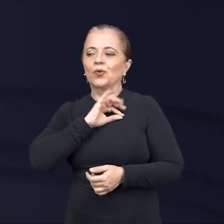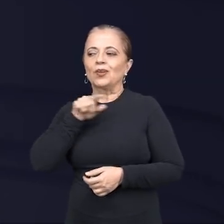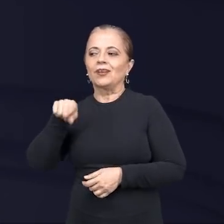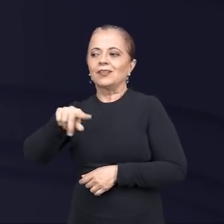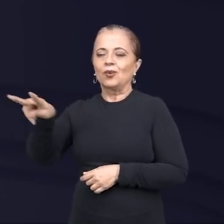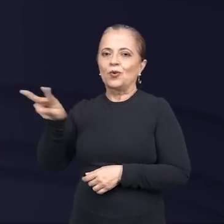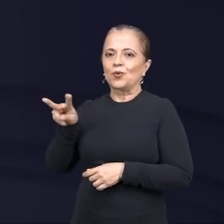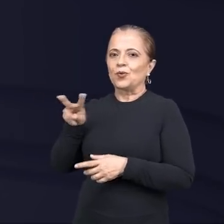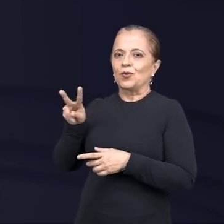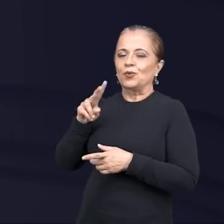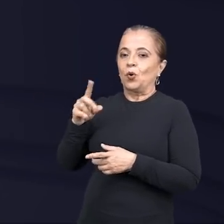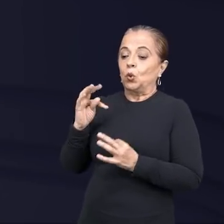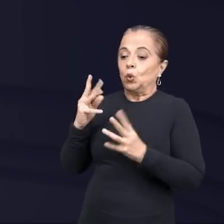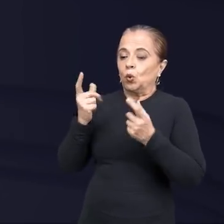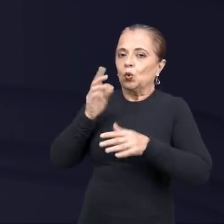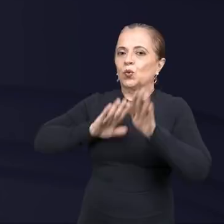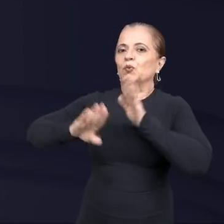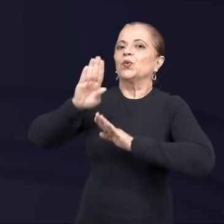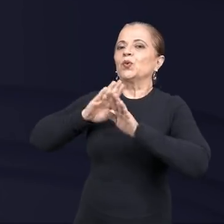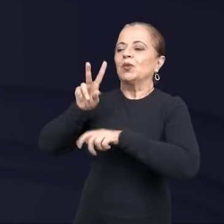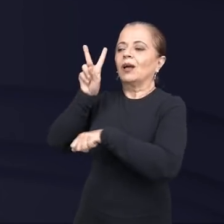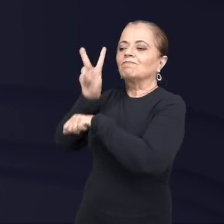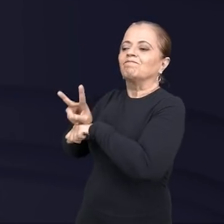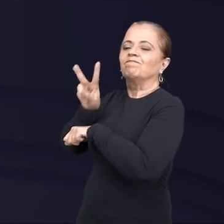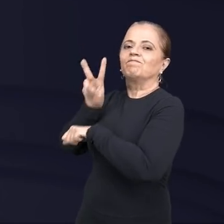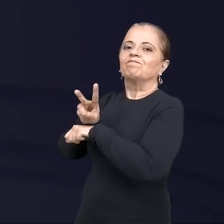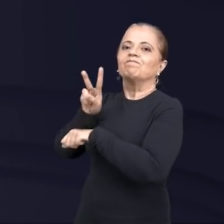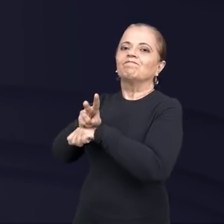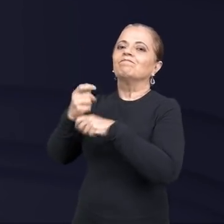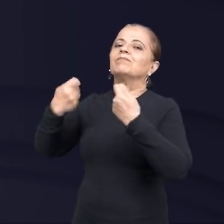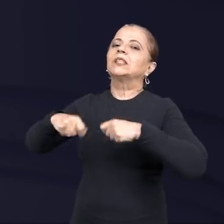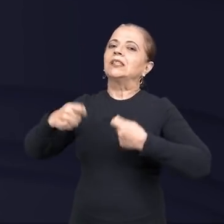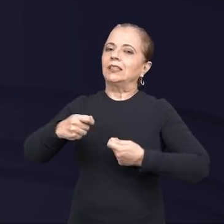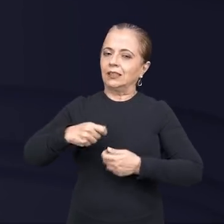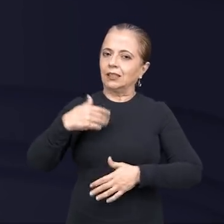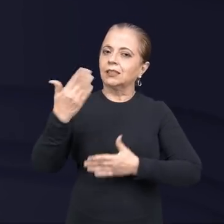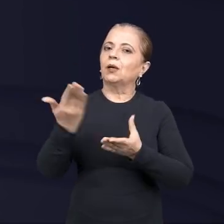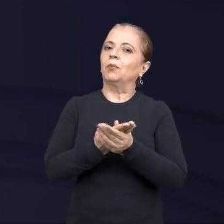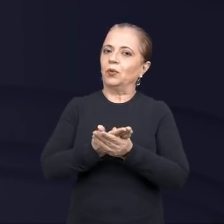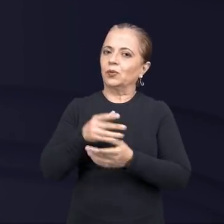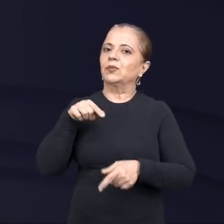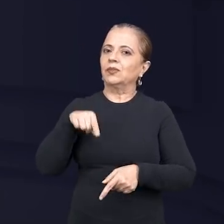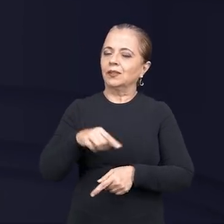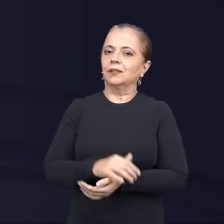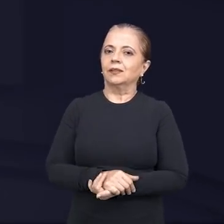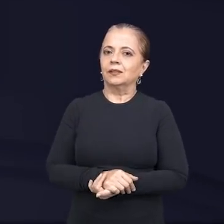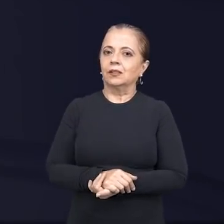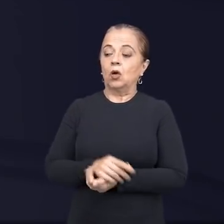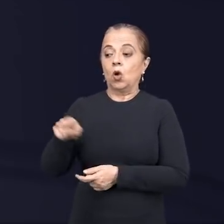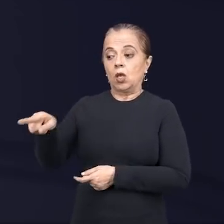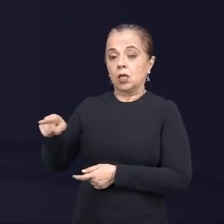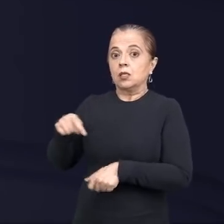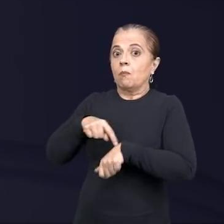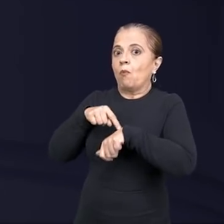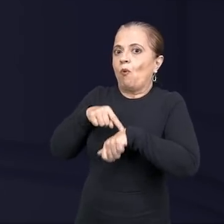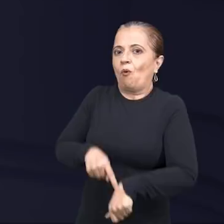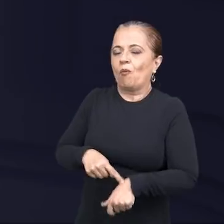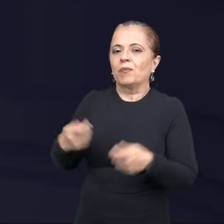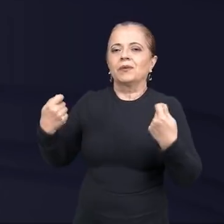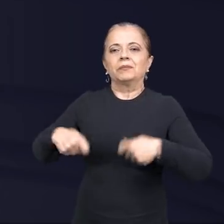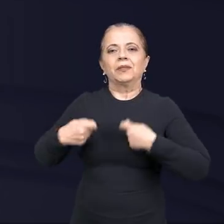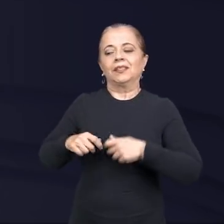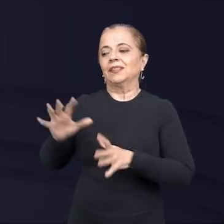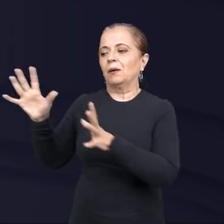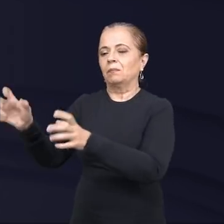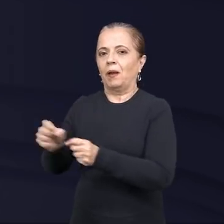a polícia. Então, toda medida cautelar tem que ser útil e necessária ao processo. E essa medida cautelar,